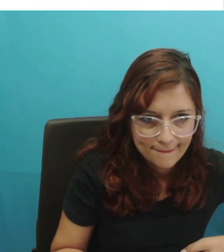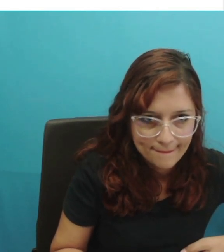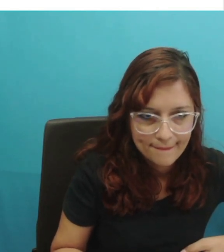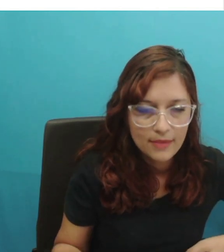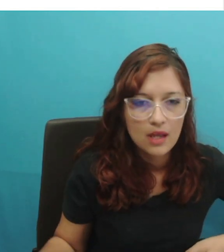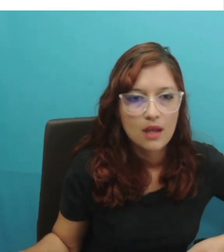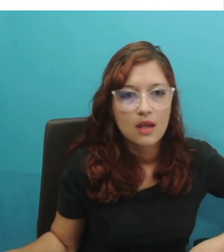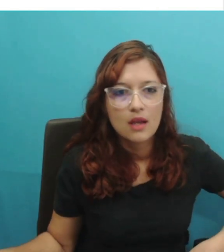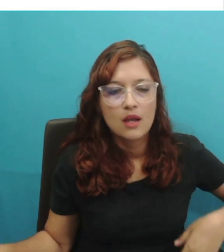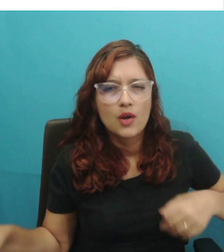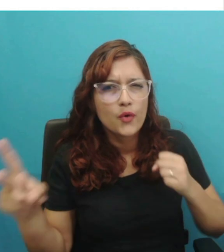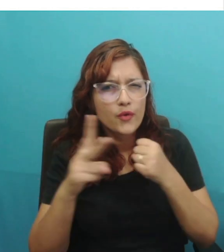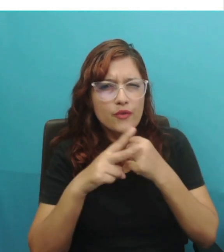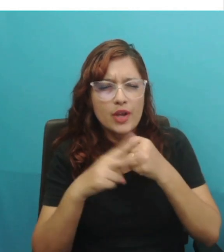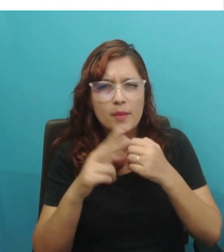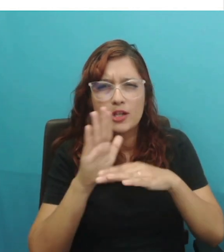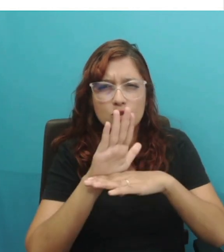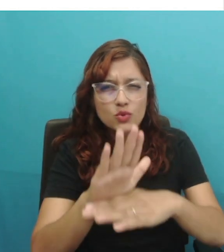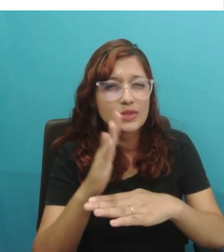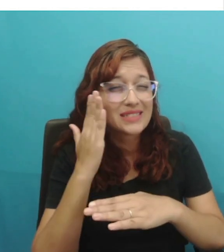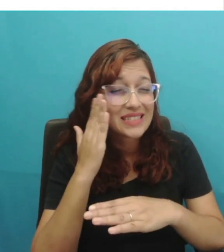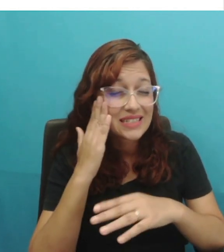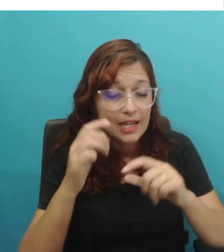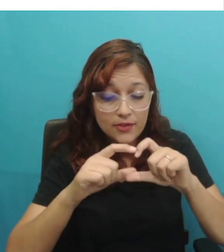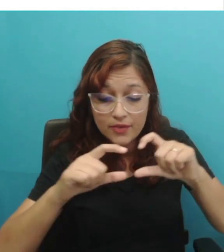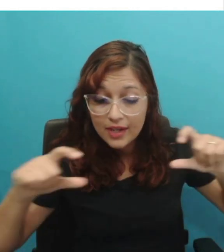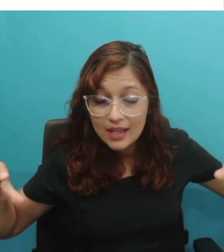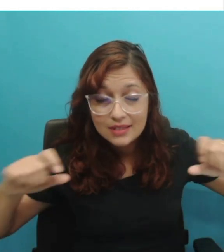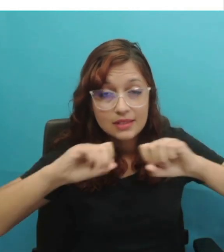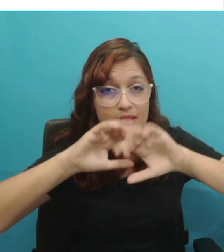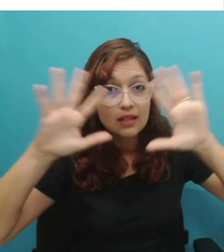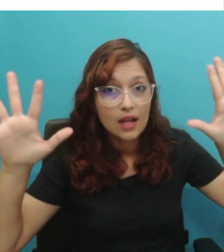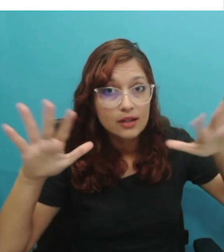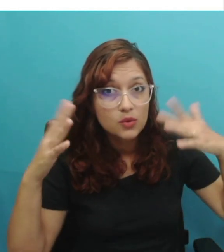Eu vou comprar uma roupa nova.